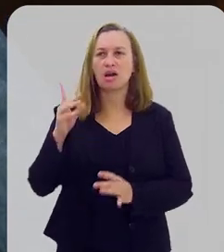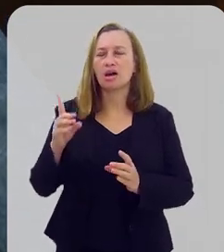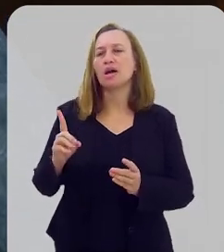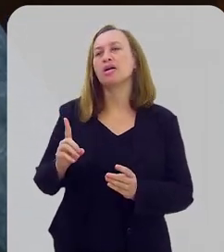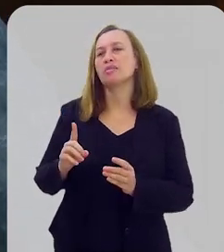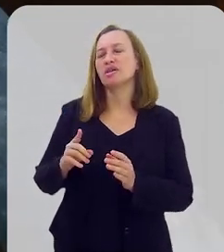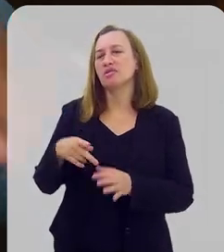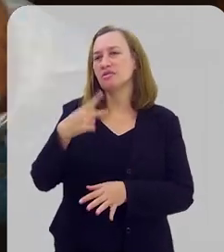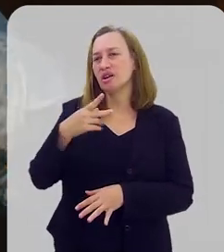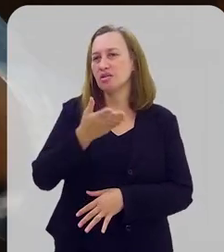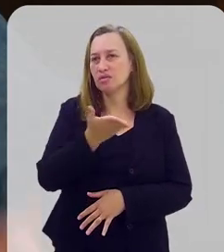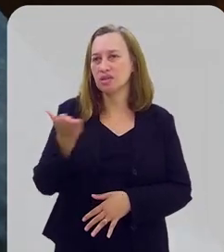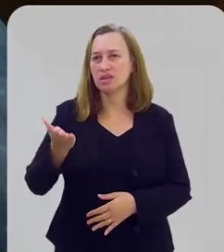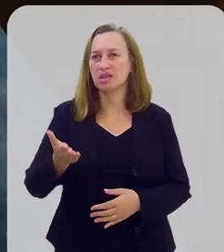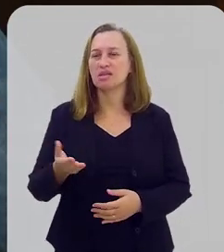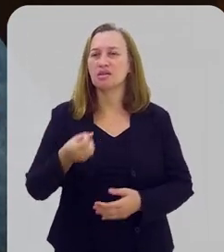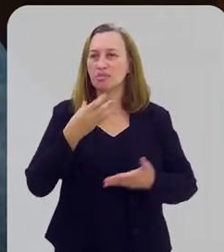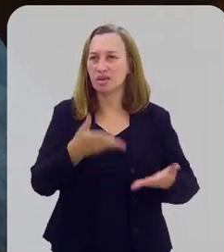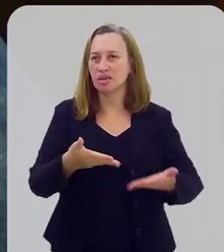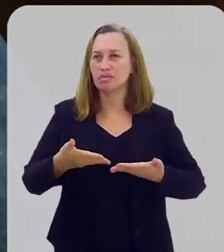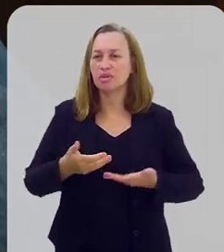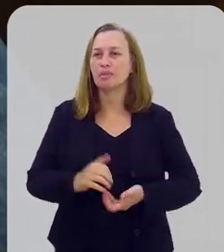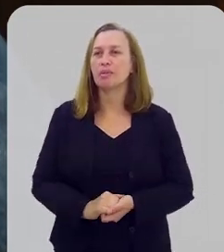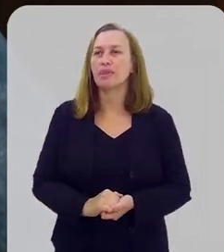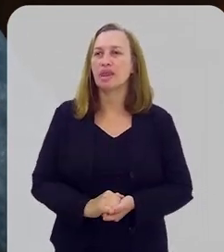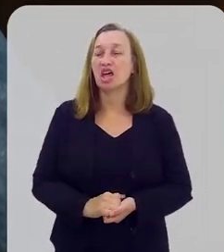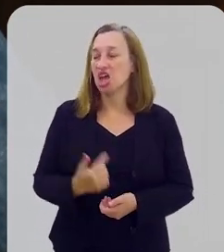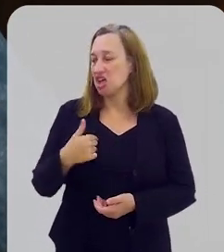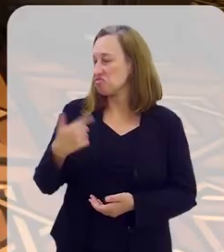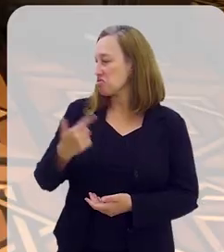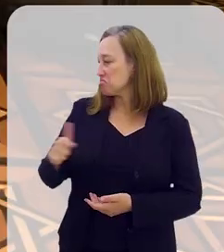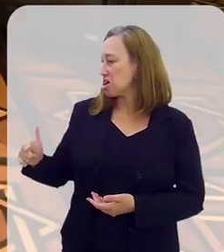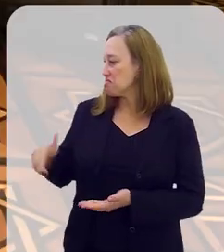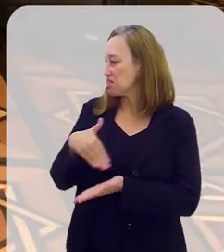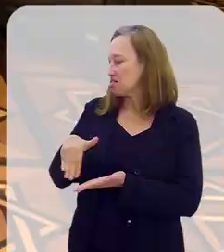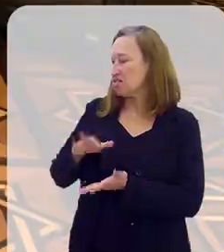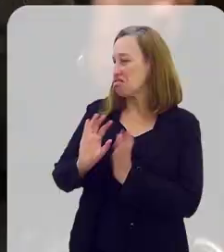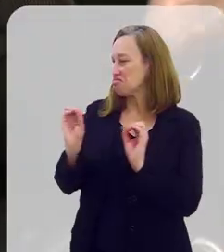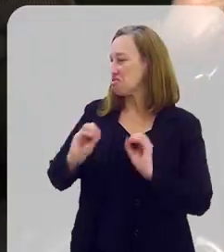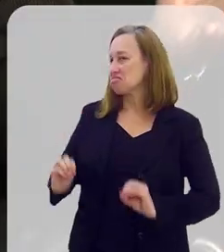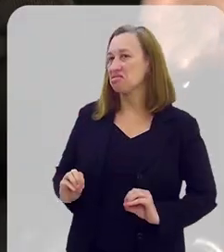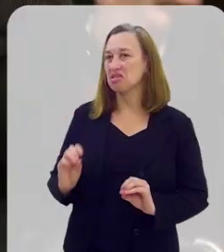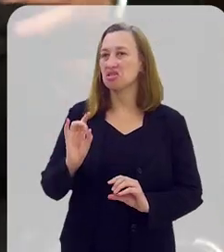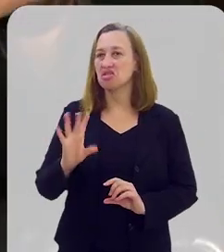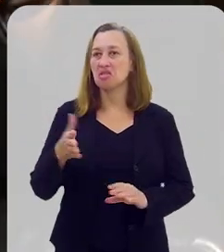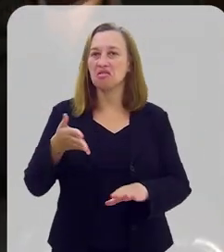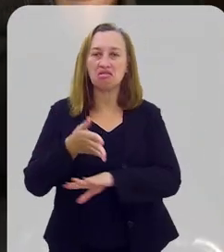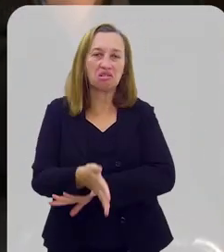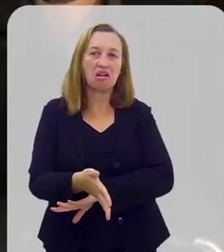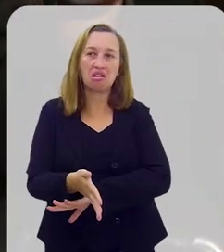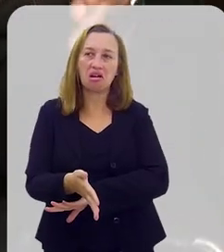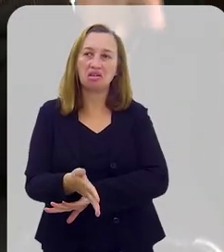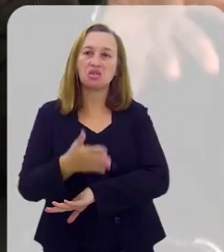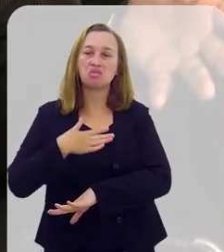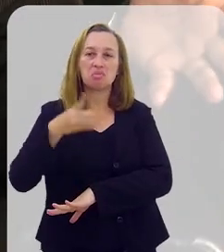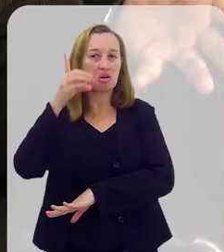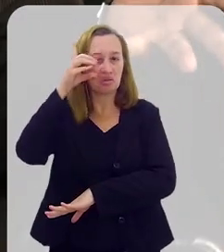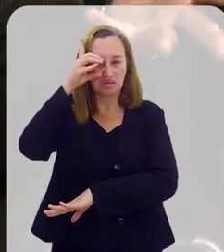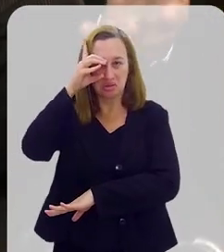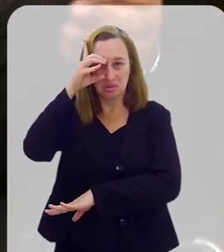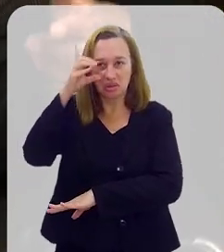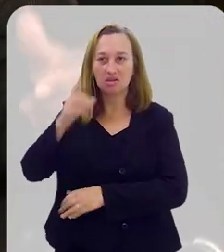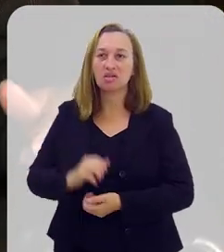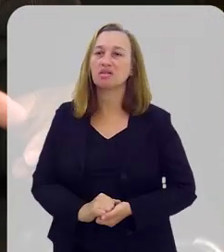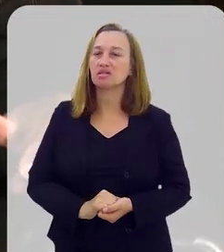contato e vocês vão ser muito bem recebidos coisa boa né Eu não tenho secretária eu não tenho nada eu o negócio Entra lá no meu